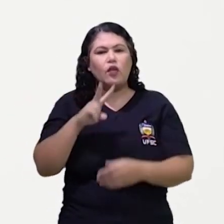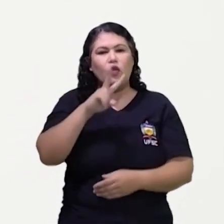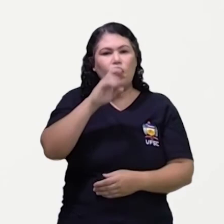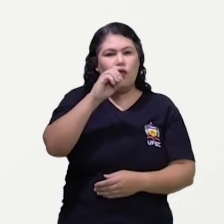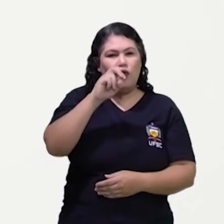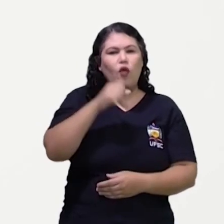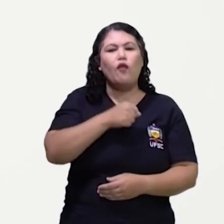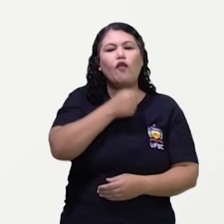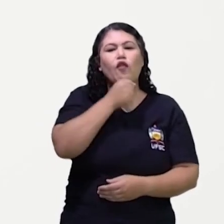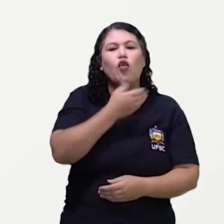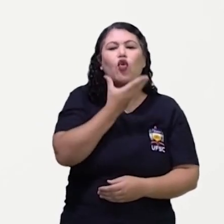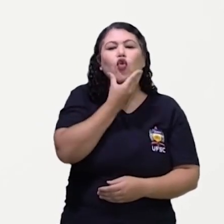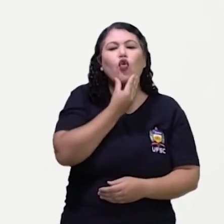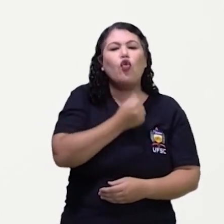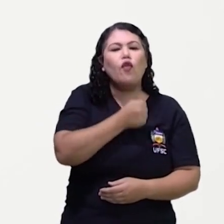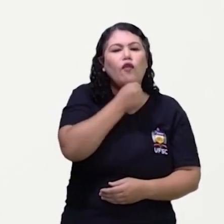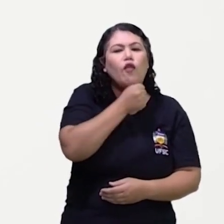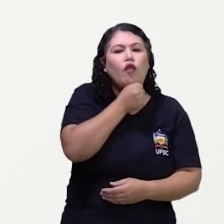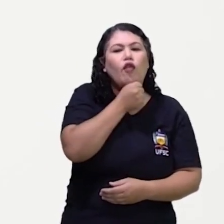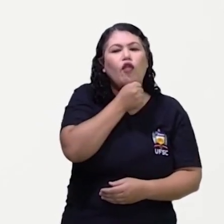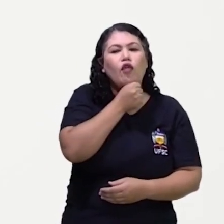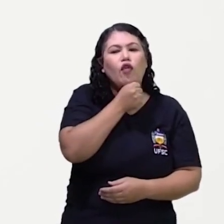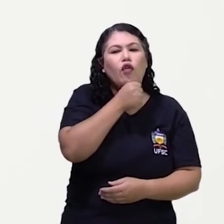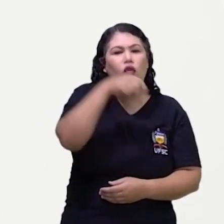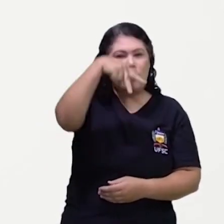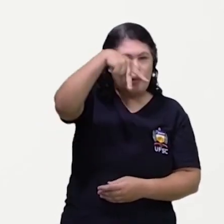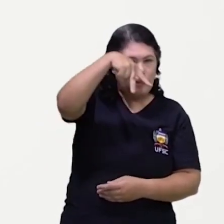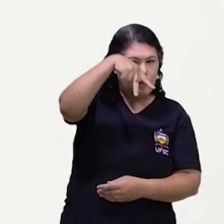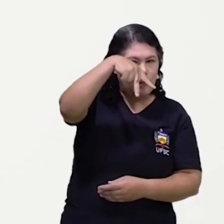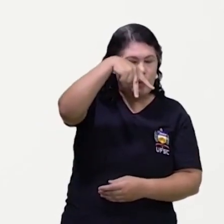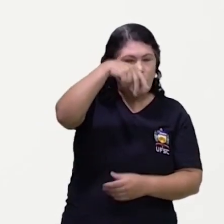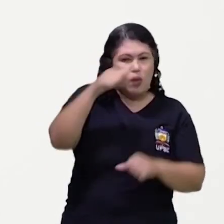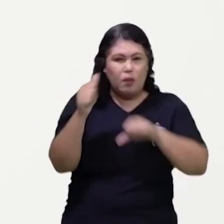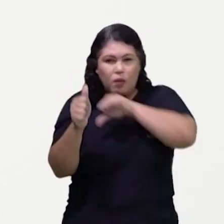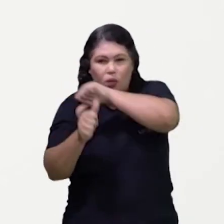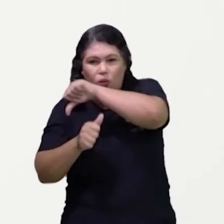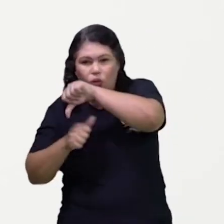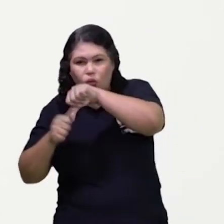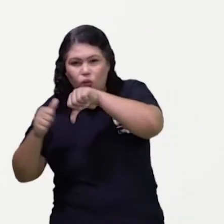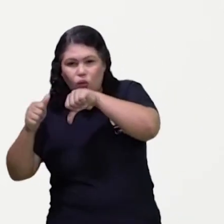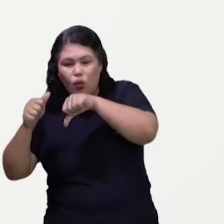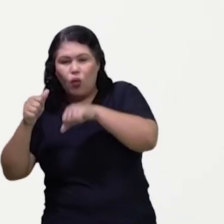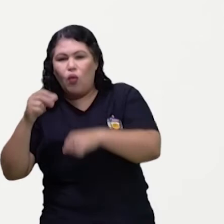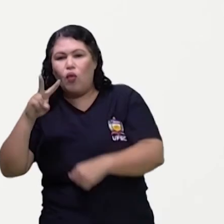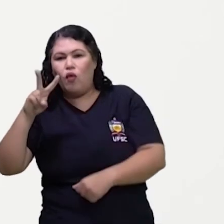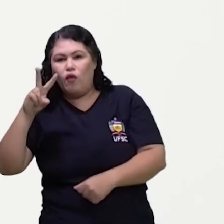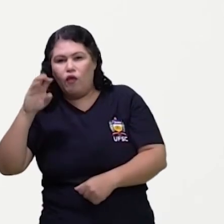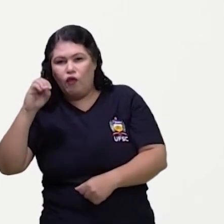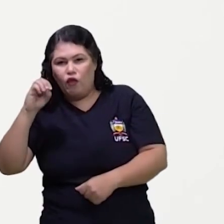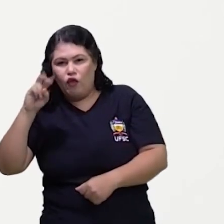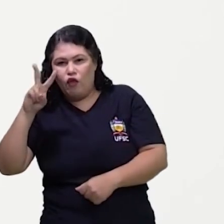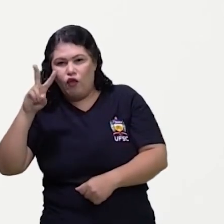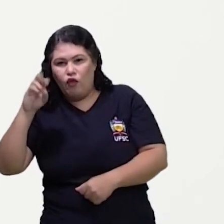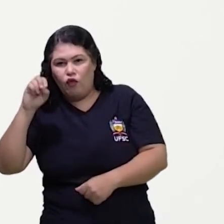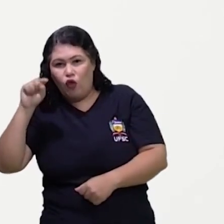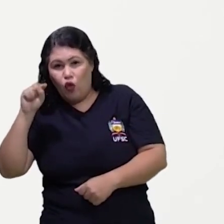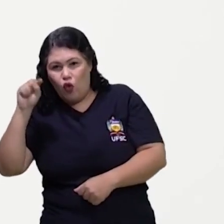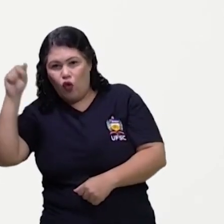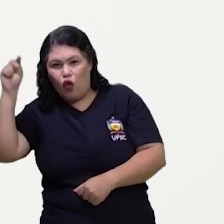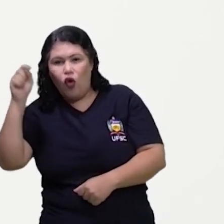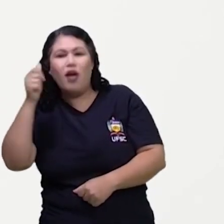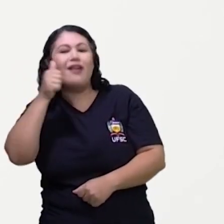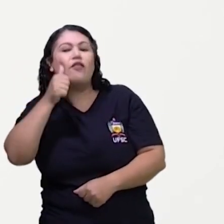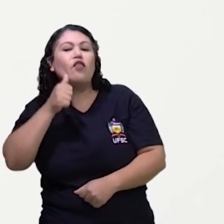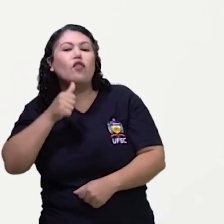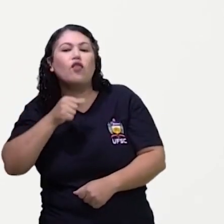vovô passaria para vovó. Não é verdade? Ó, olha como muda pra gente. Não muda? Muda